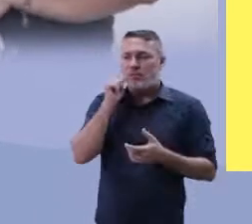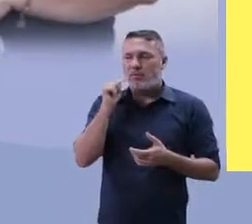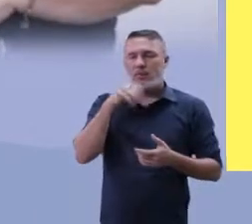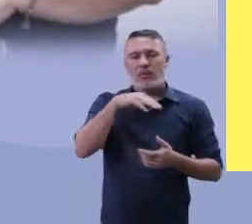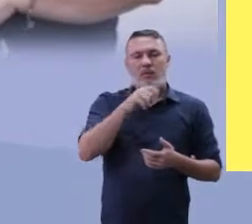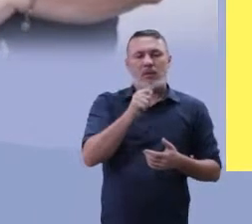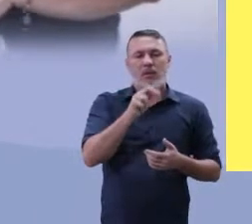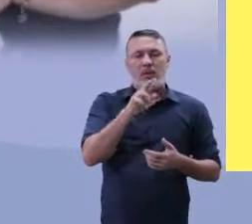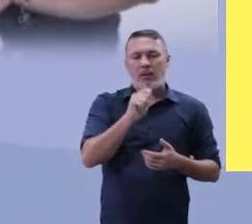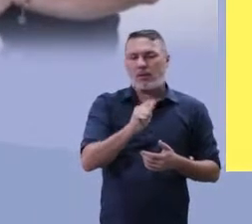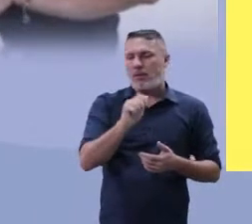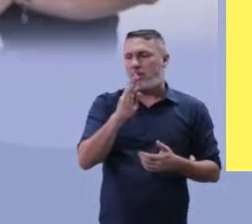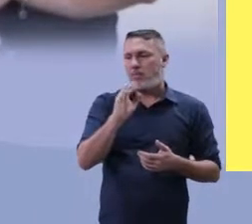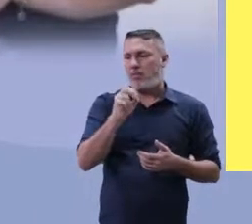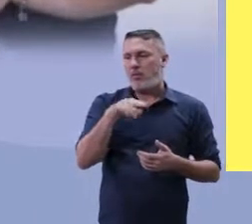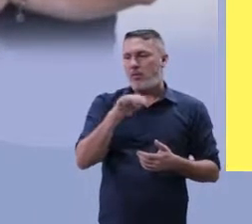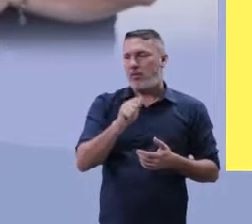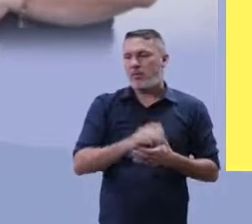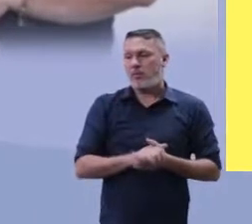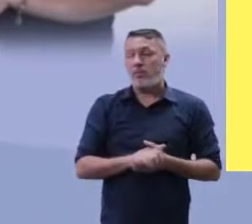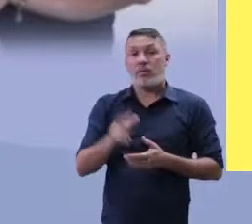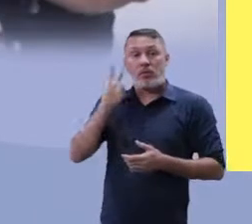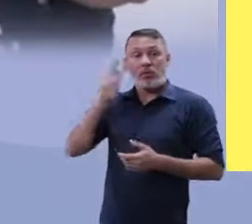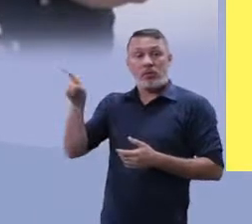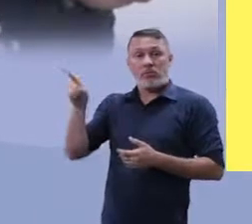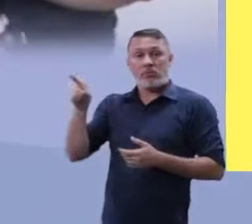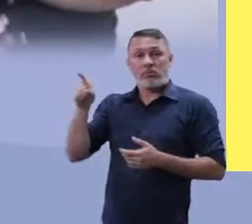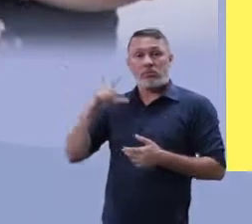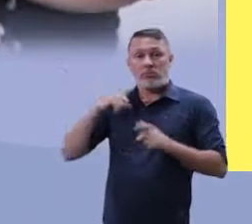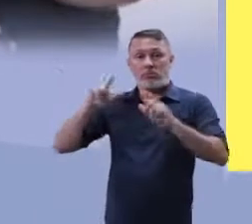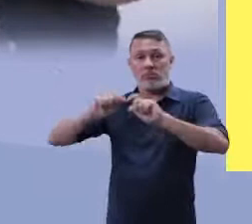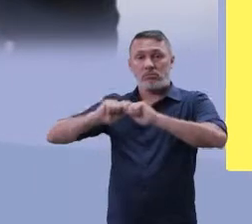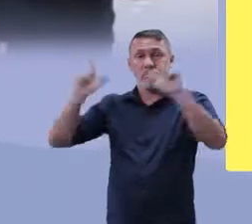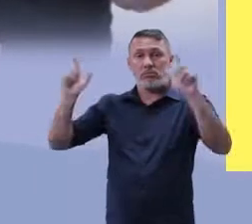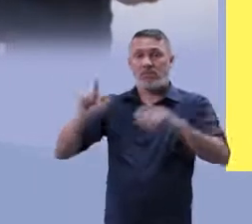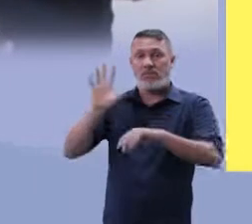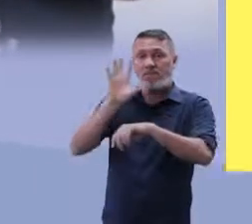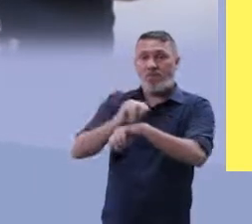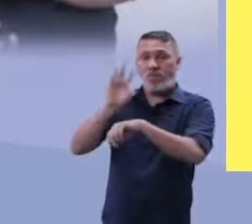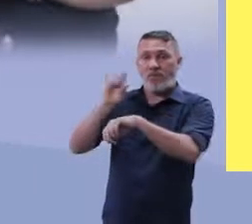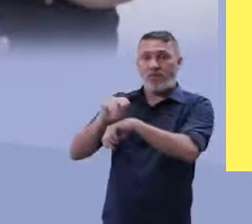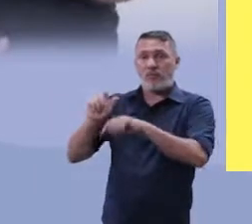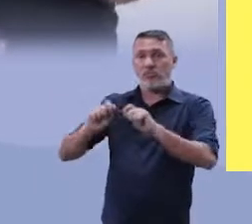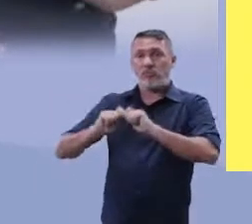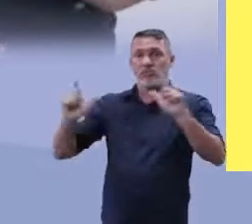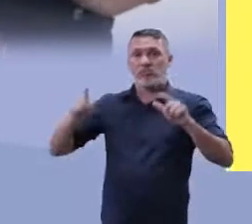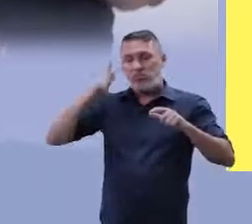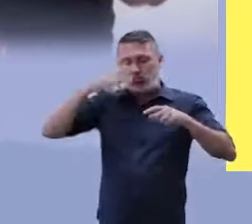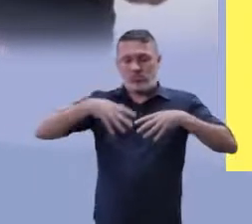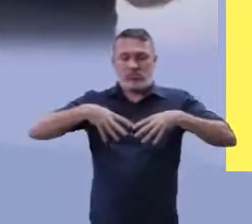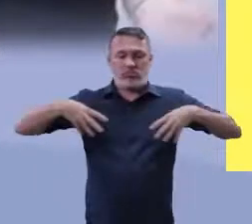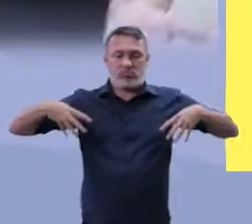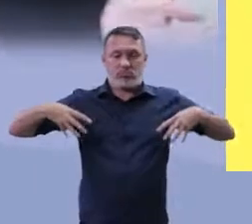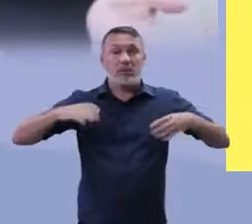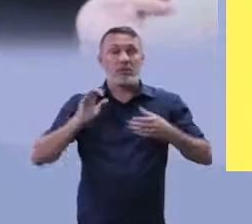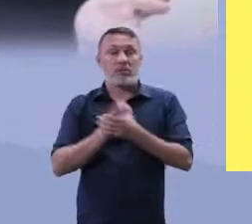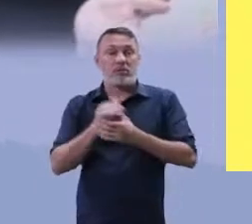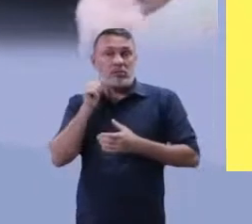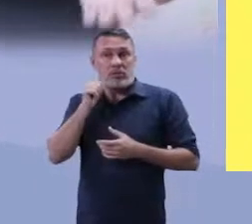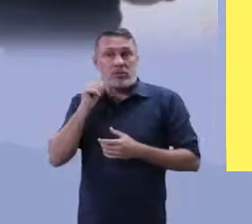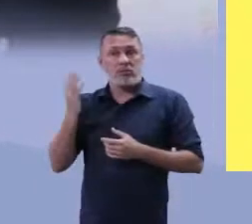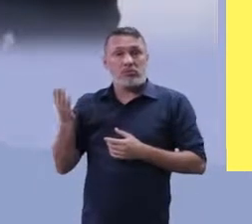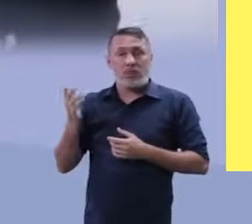foto, ele sendo fotografado com todo o seu bando, com alguns elementos do bando, os mais importantes, e sua